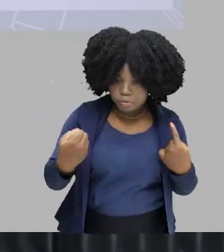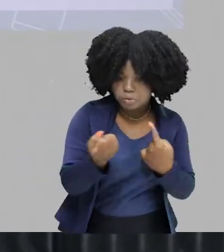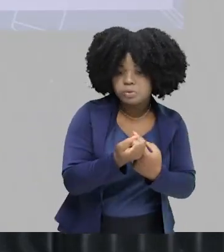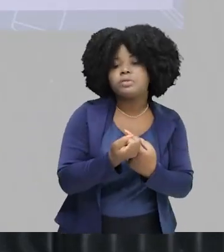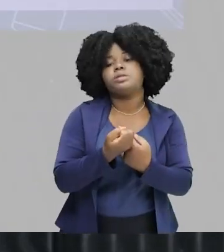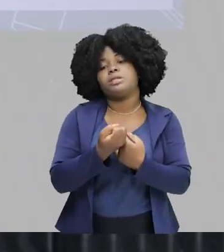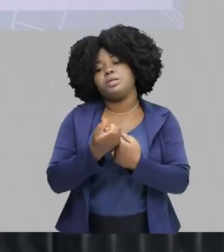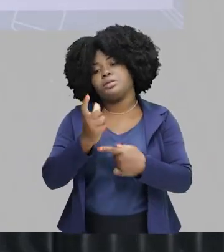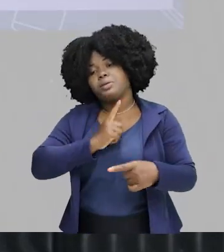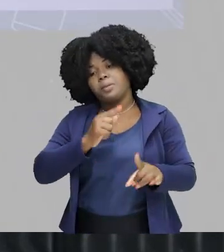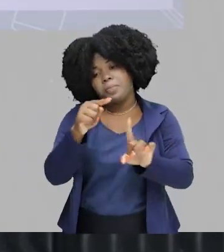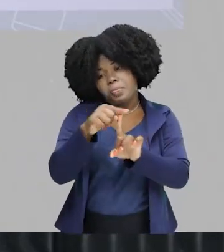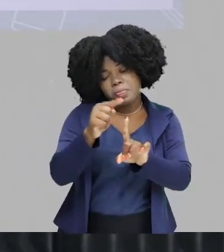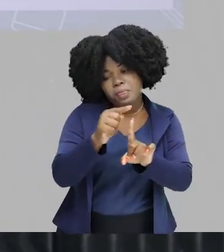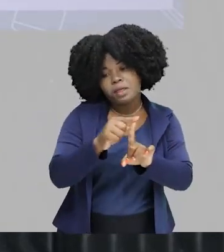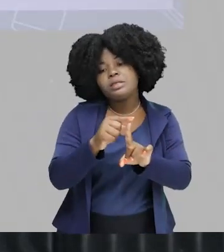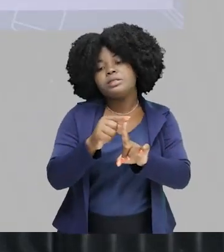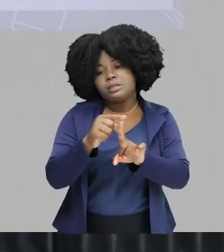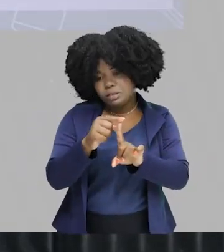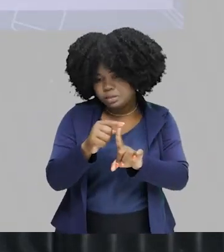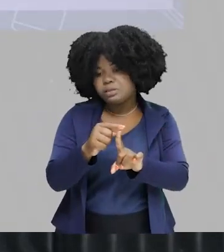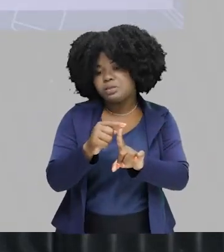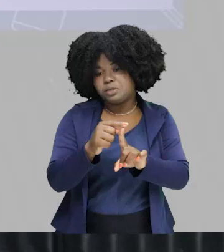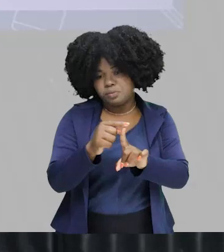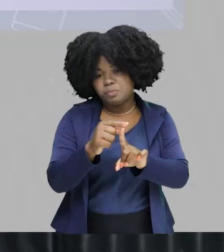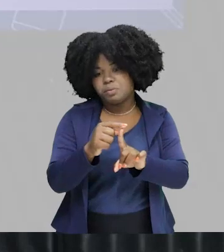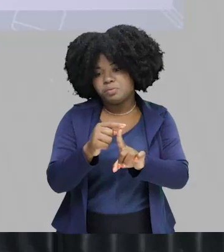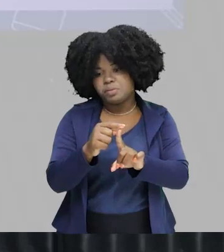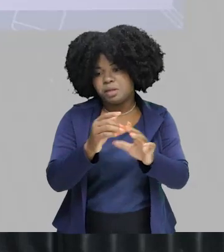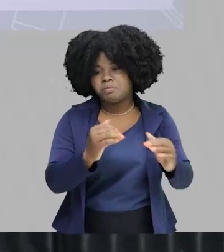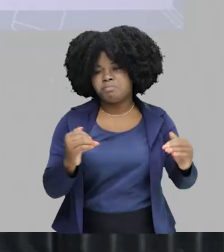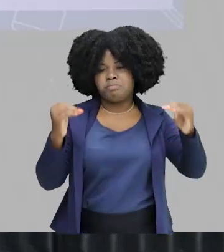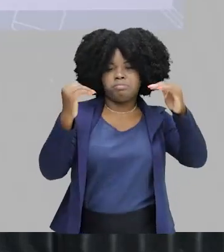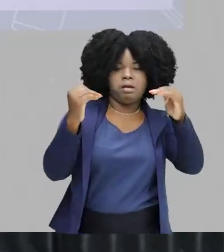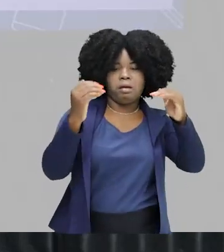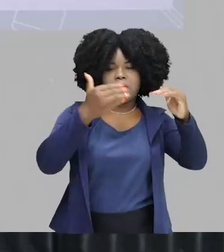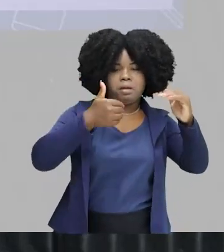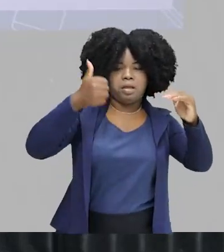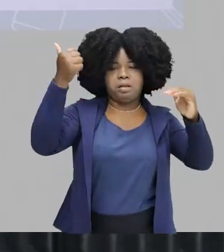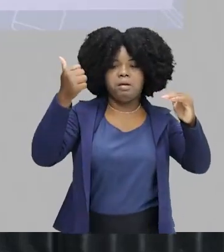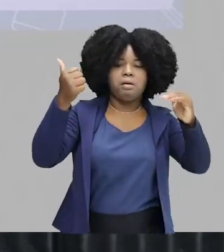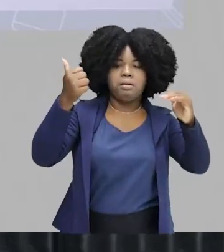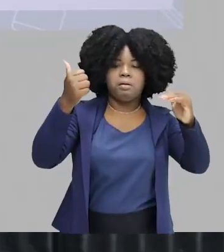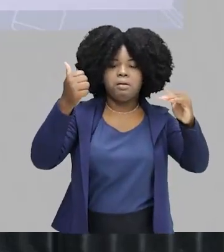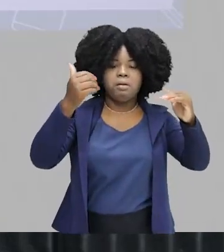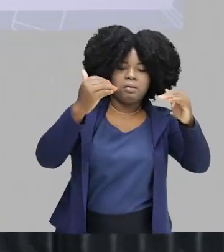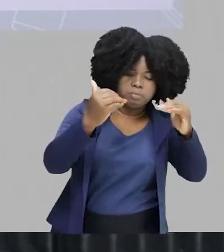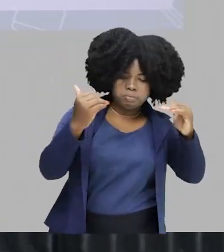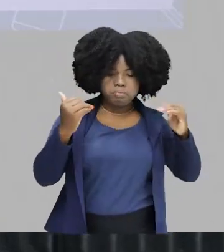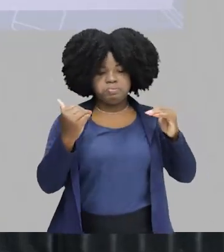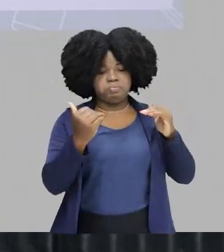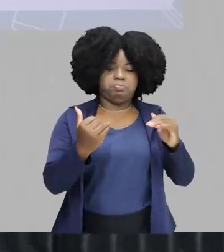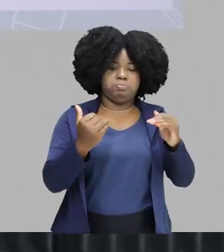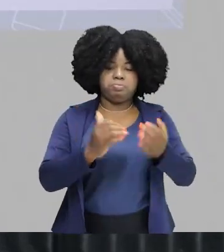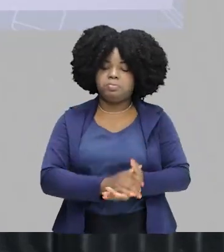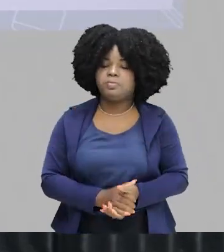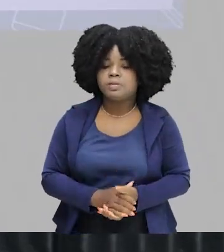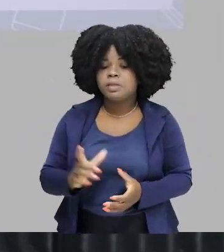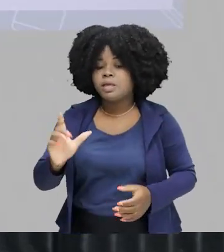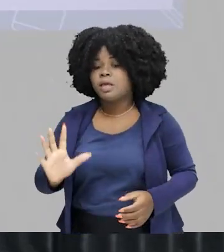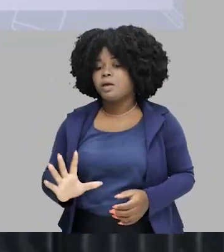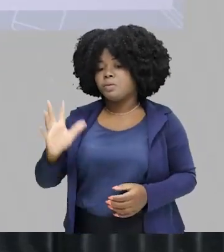esse modelo de classes, né, que consolida a estratificação por classes, como uma sociedade onde ocorre